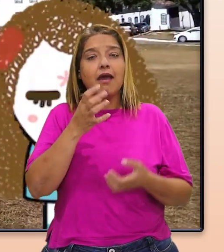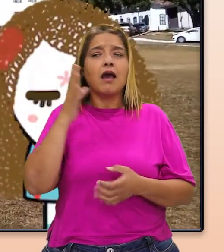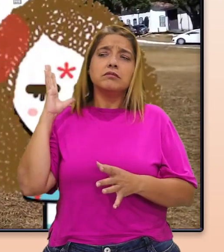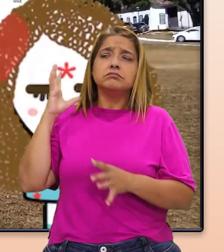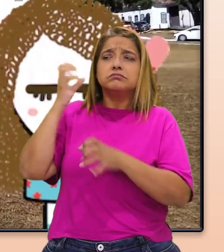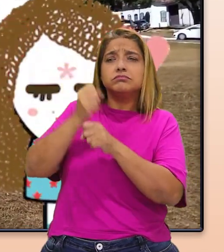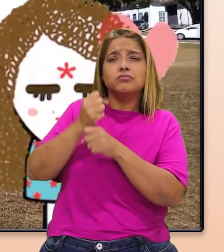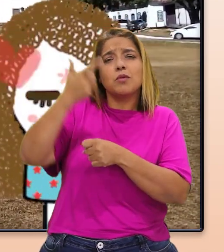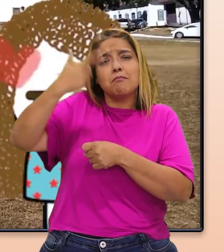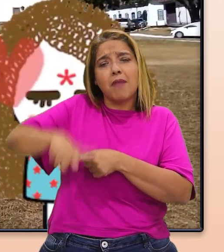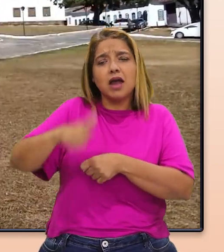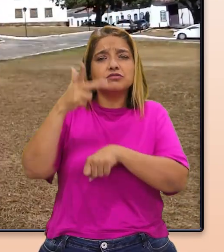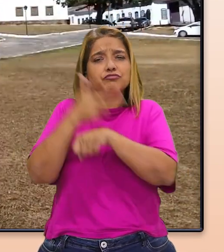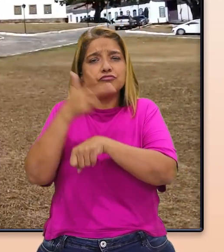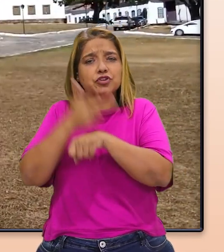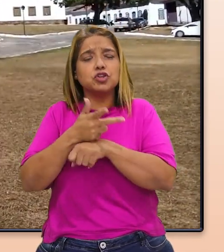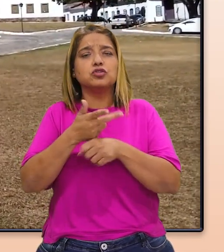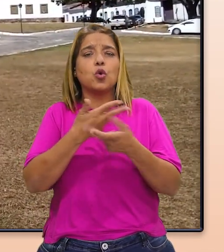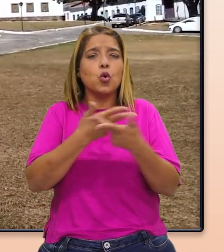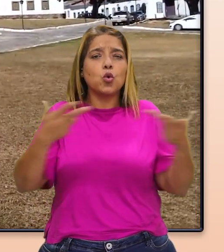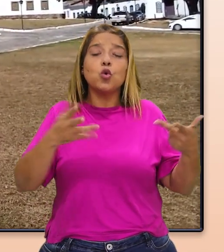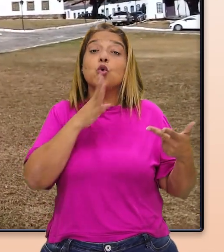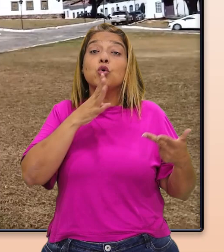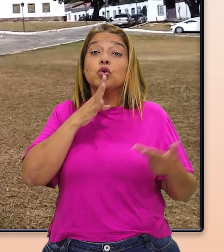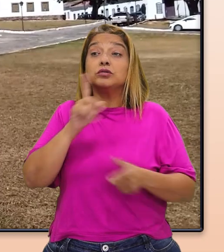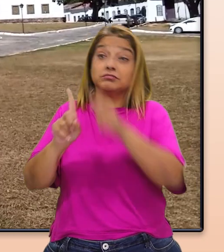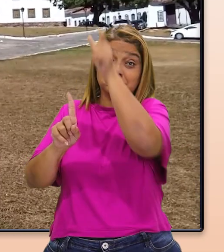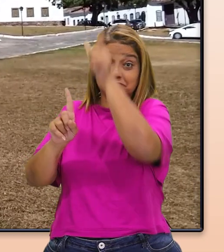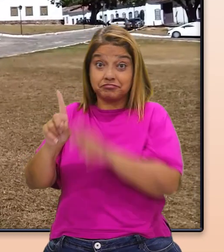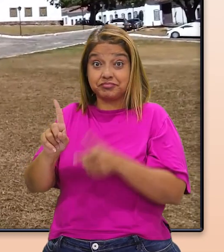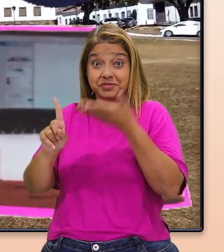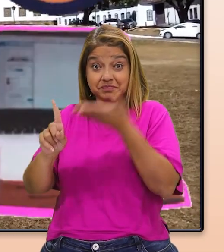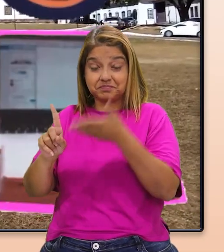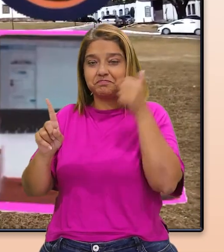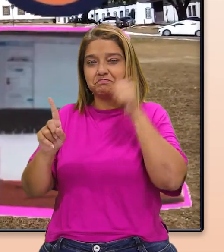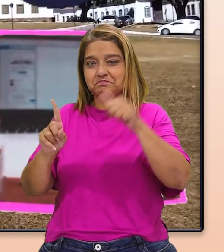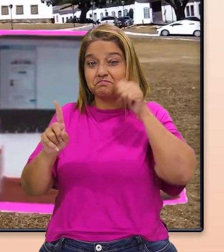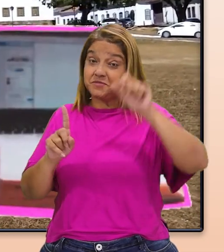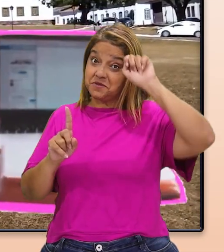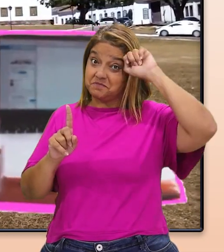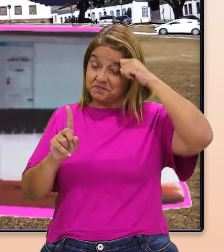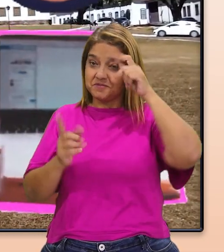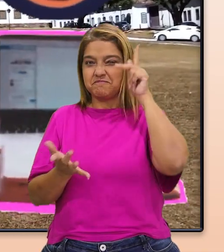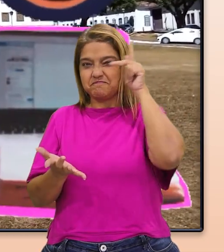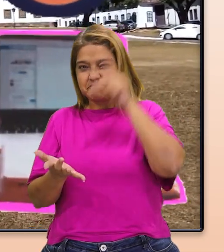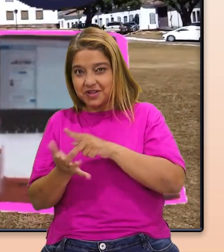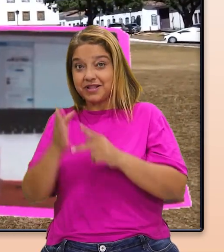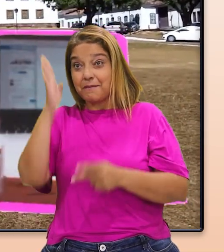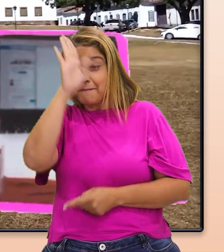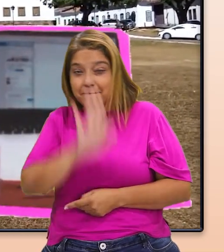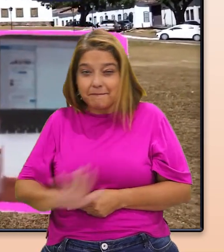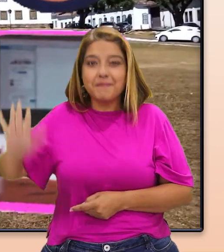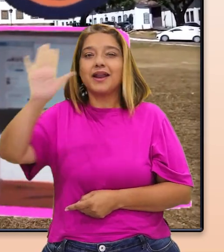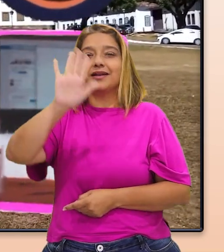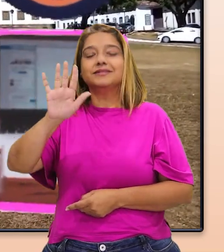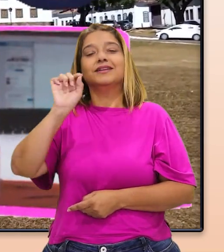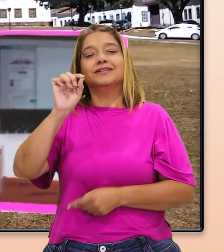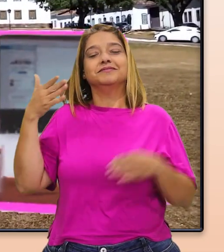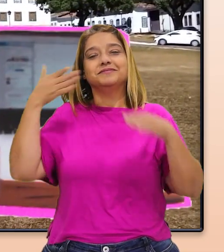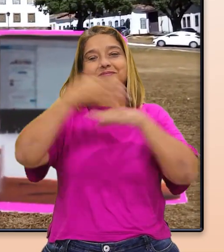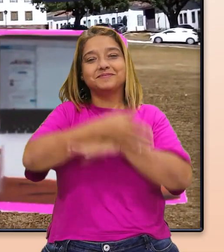rever e conhecer um pouco mais sobre este conteúdo desta mulher feminina Negra verdadeira brasileira